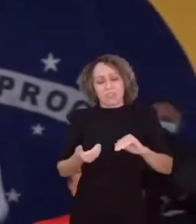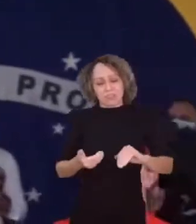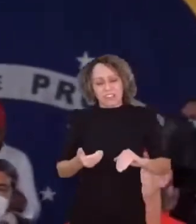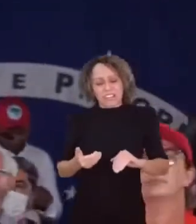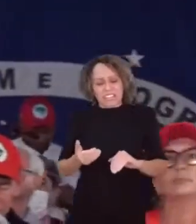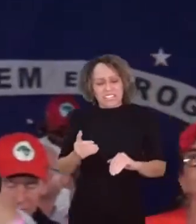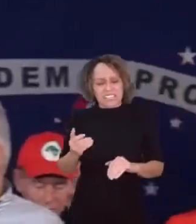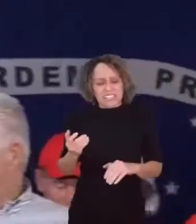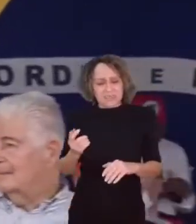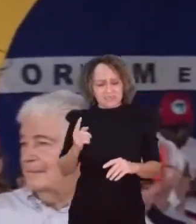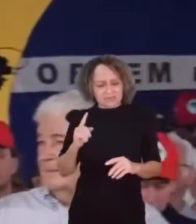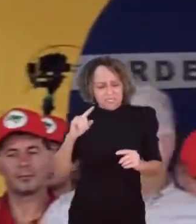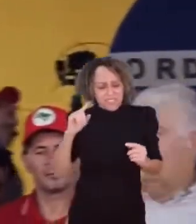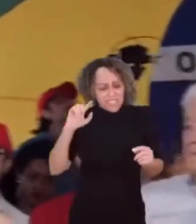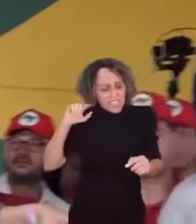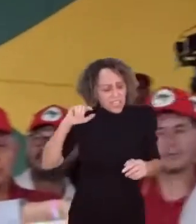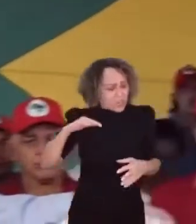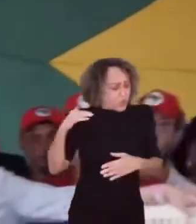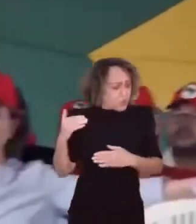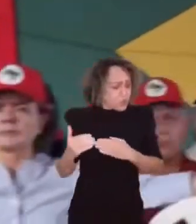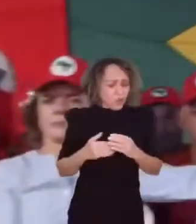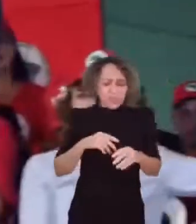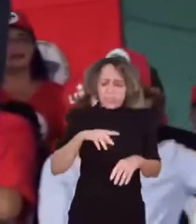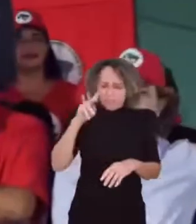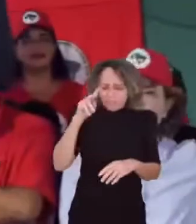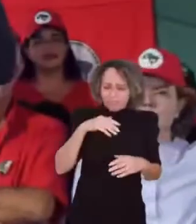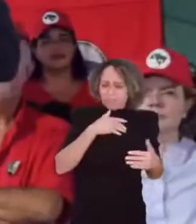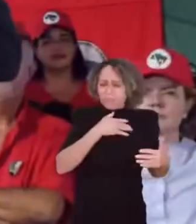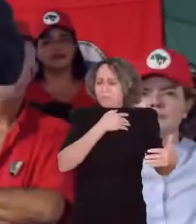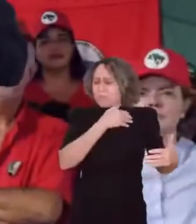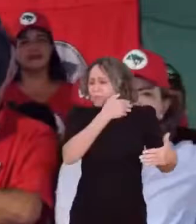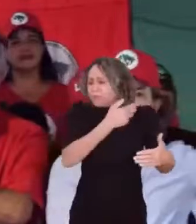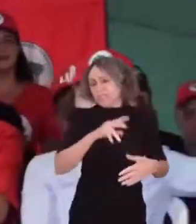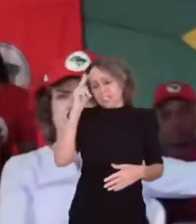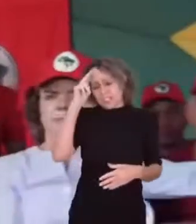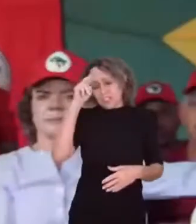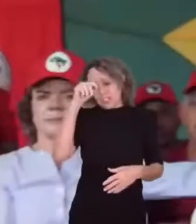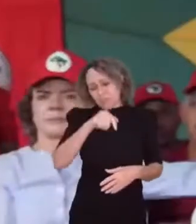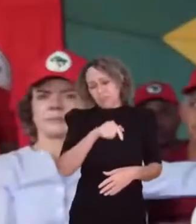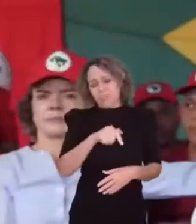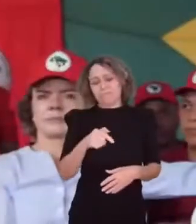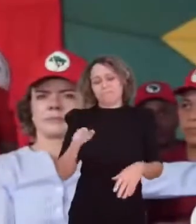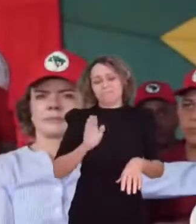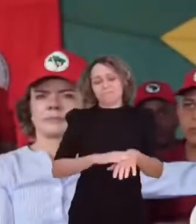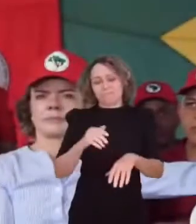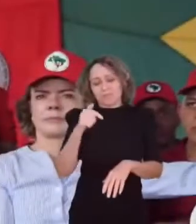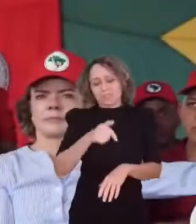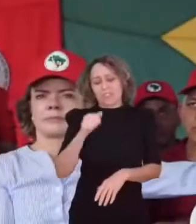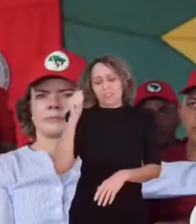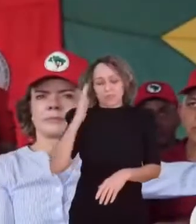O Ulisses Guimarães, que foi uma figura humana extraordinária,